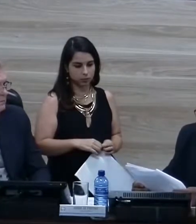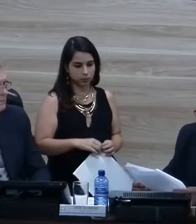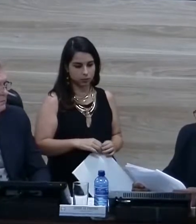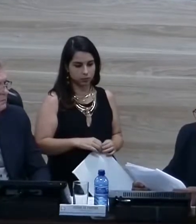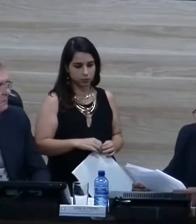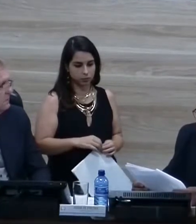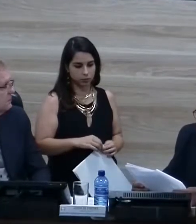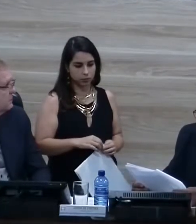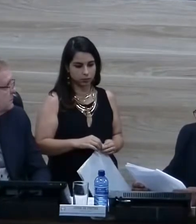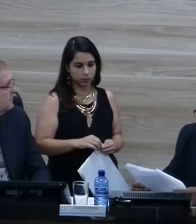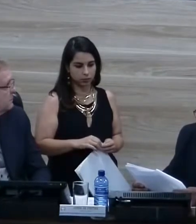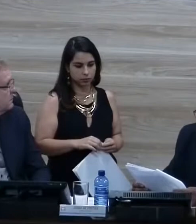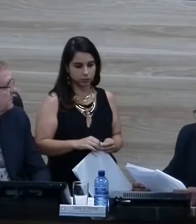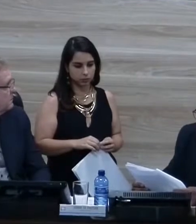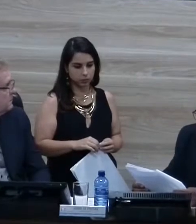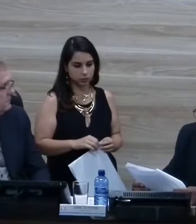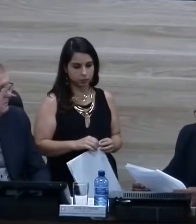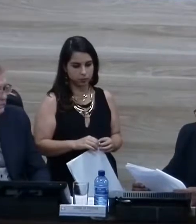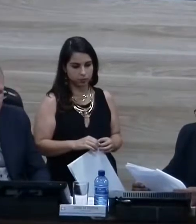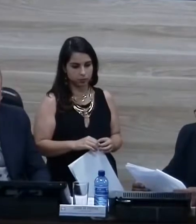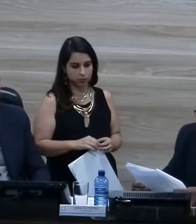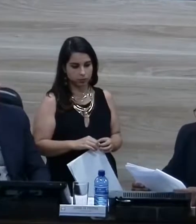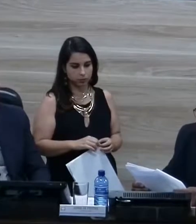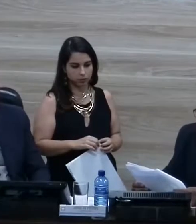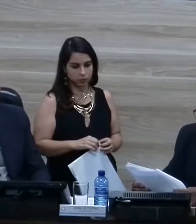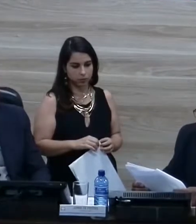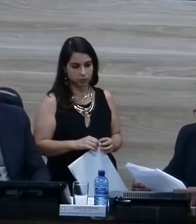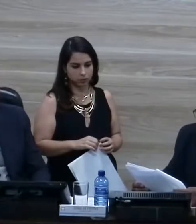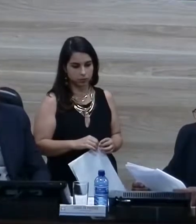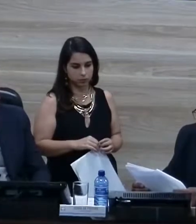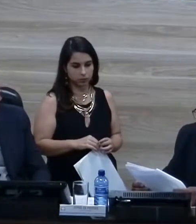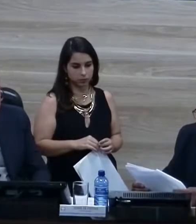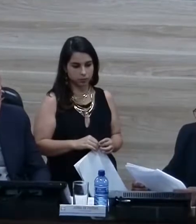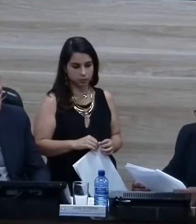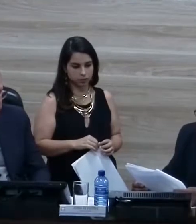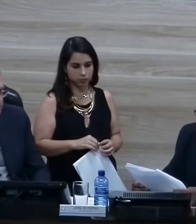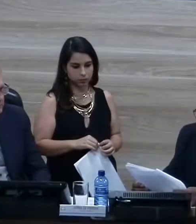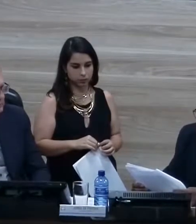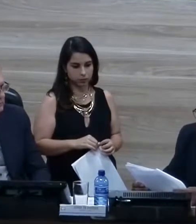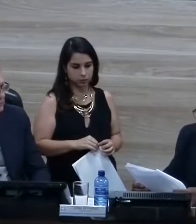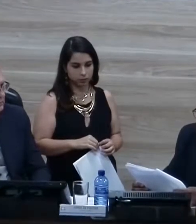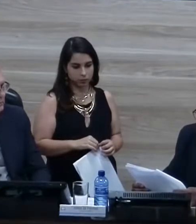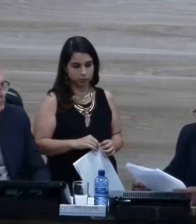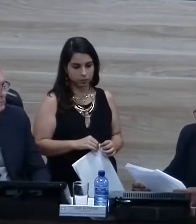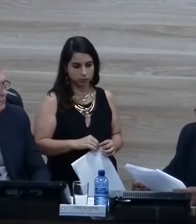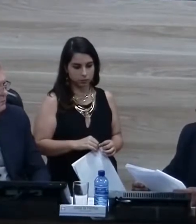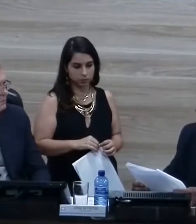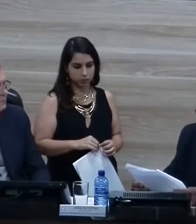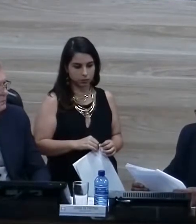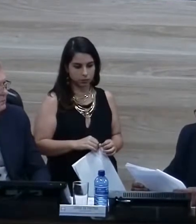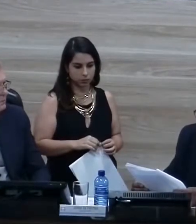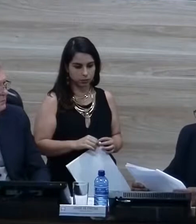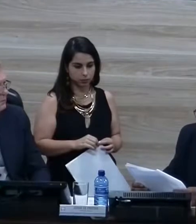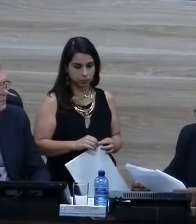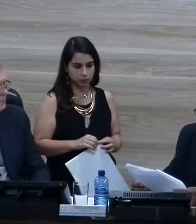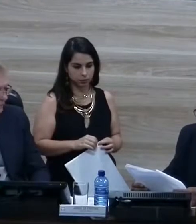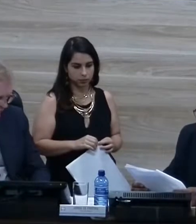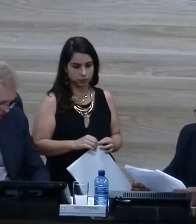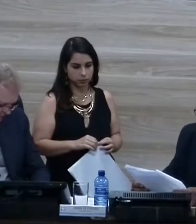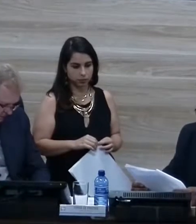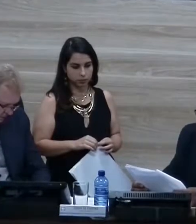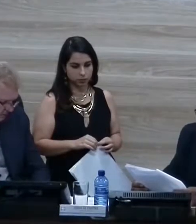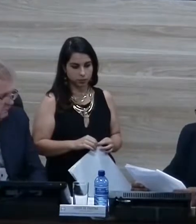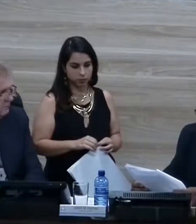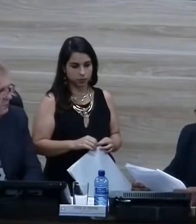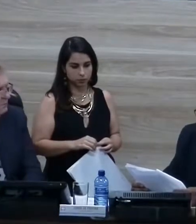Defesa do Exército Brasileiro por intermédio do Comando da 2ª Região Militar, objetivando o